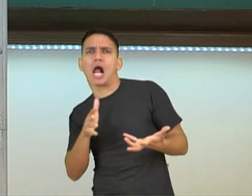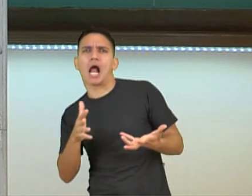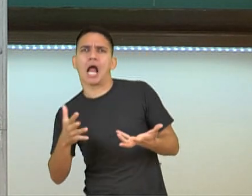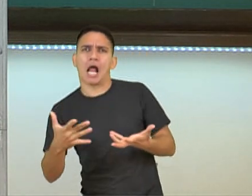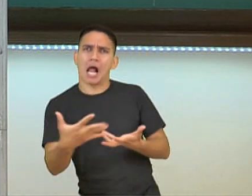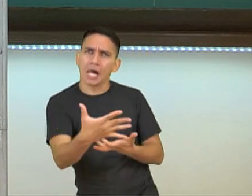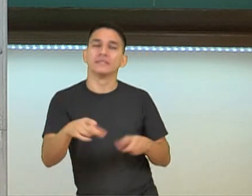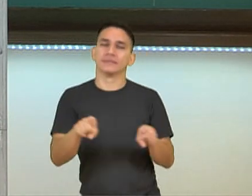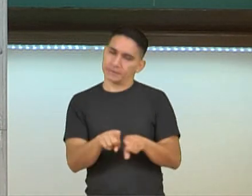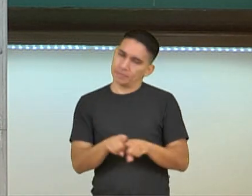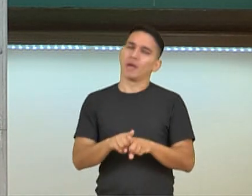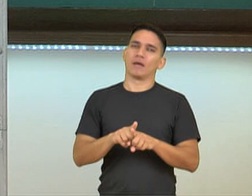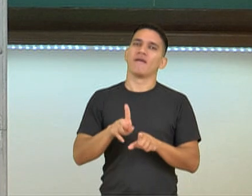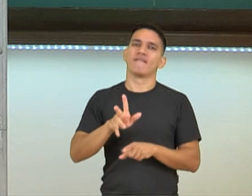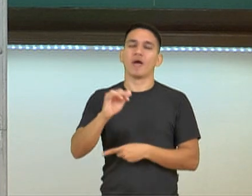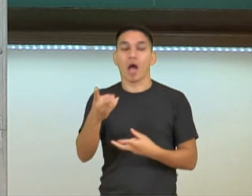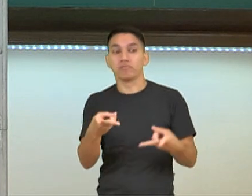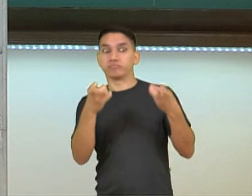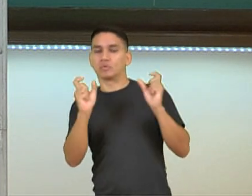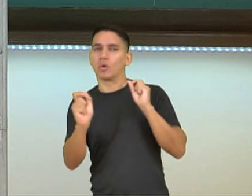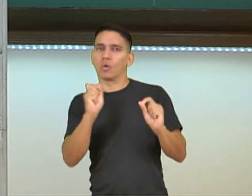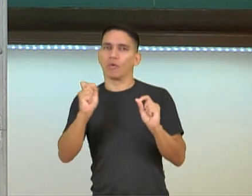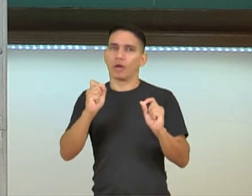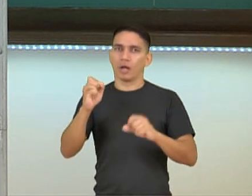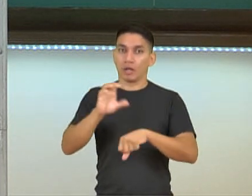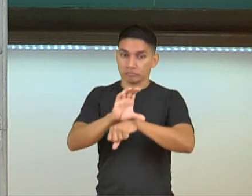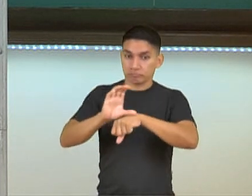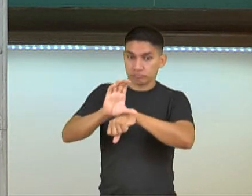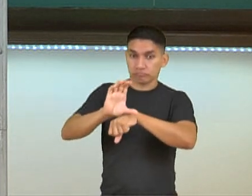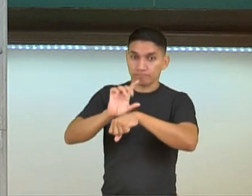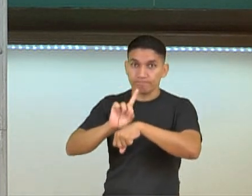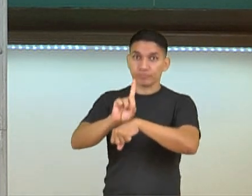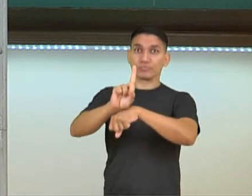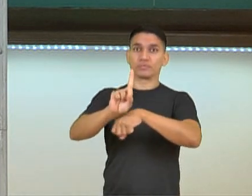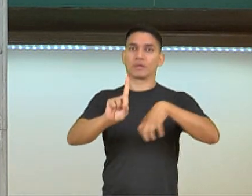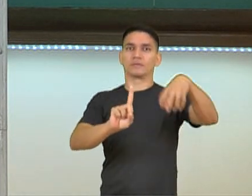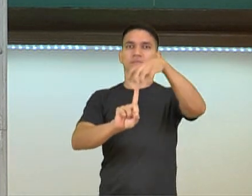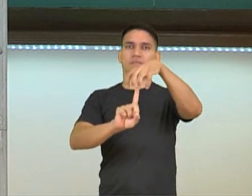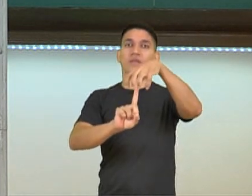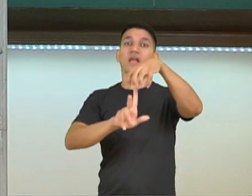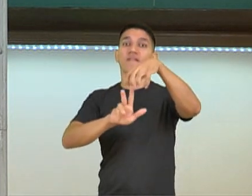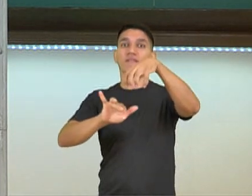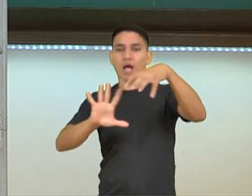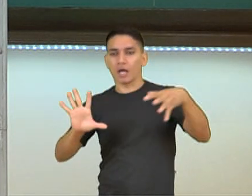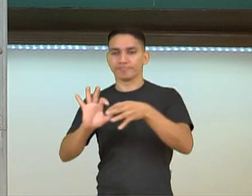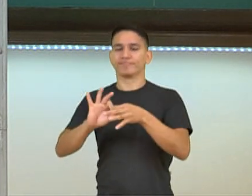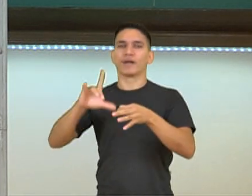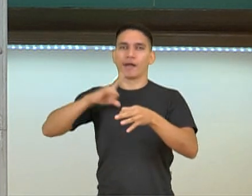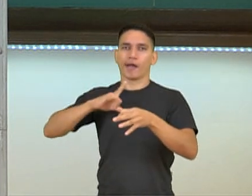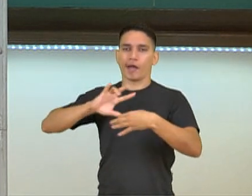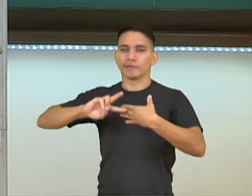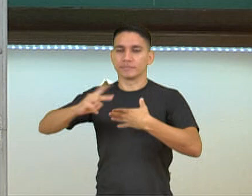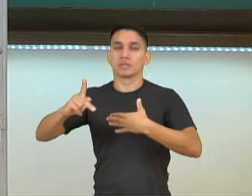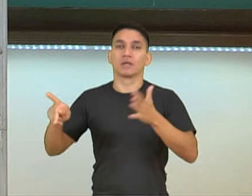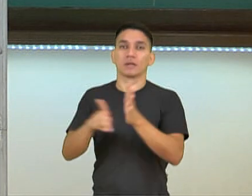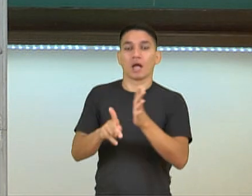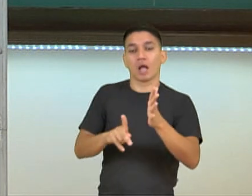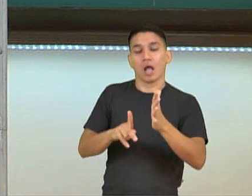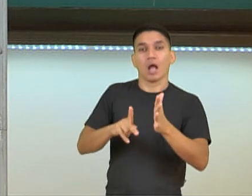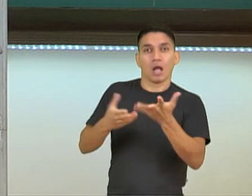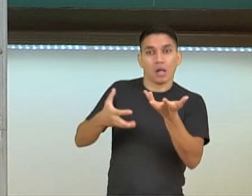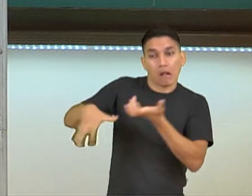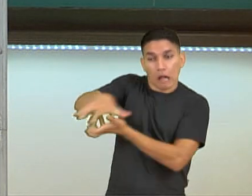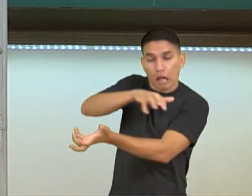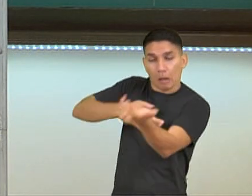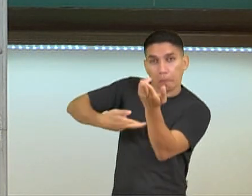Porque a gente vai ver que essa monarquia constitucional, que vai fazer parte, faz parte da Revolução Francesa, nós vamos ver que isso